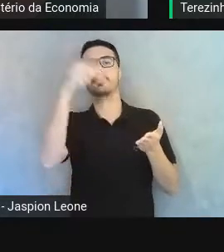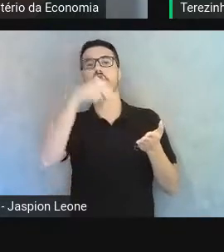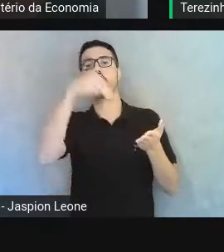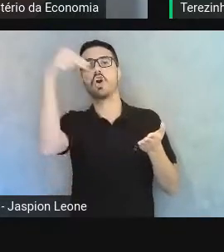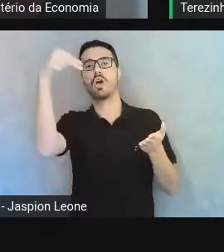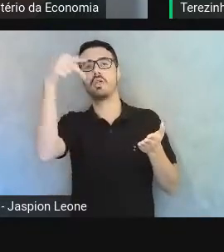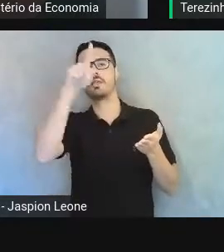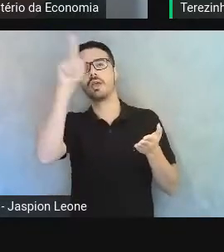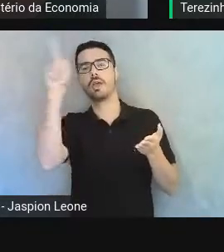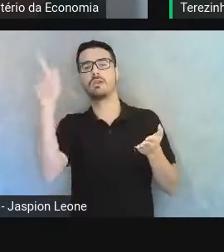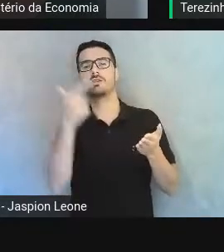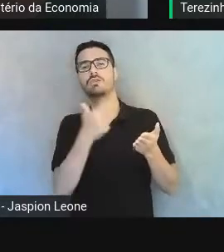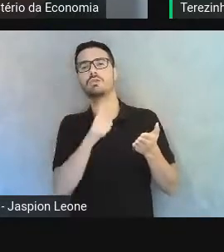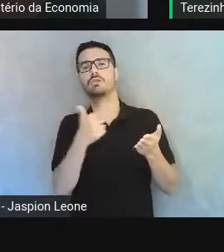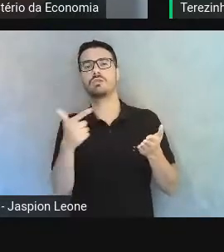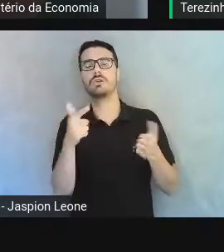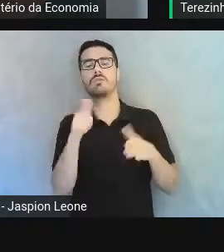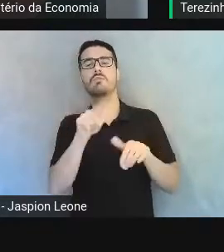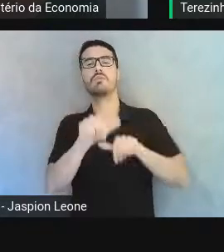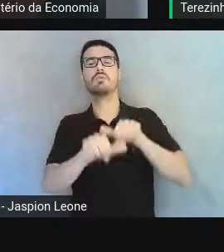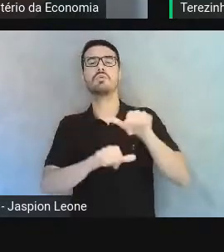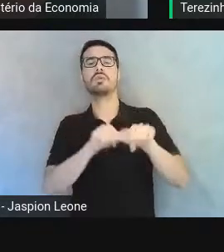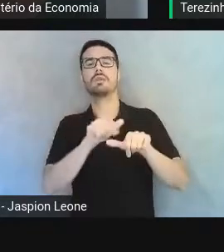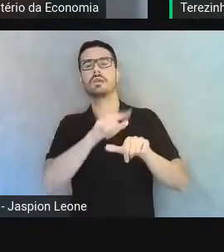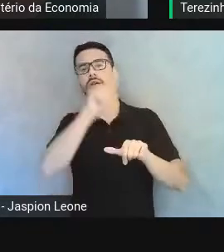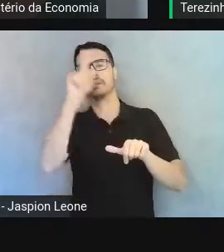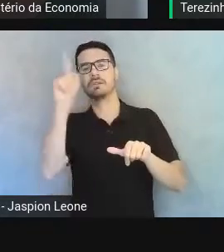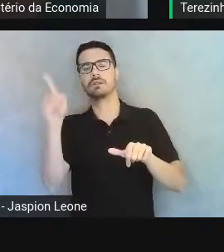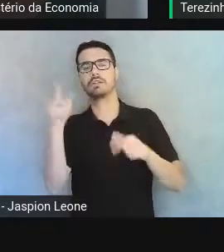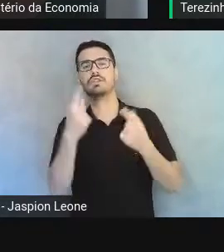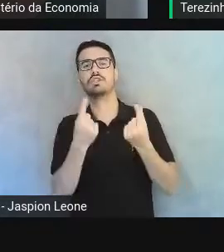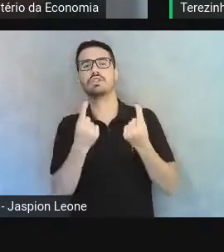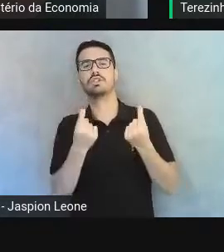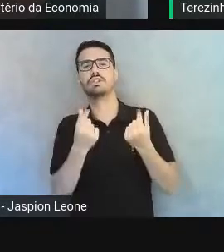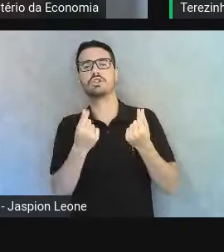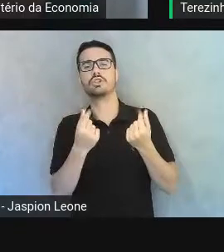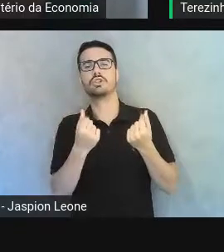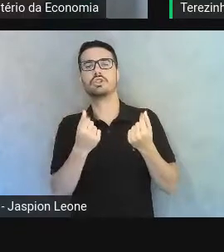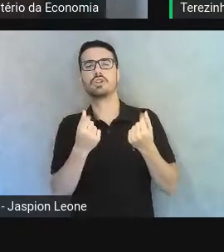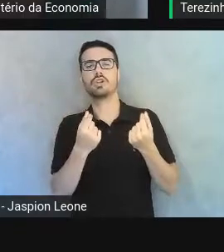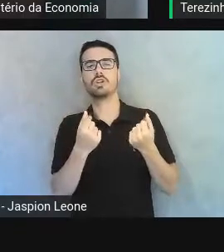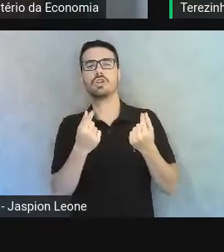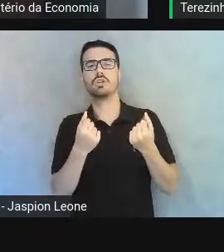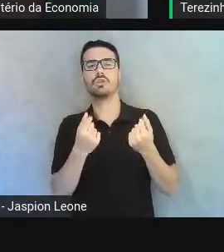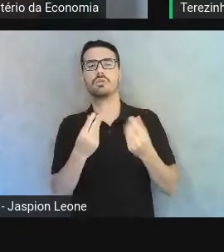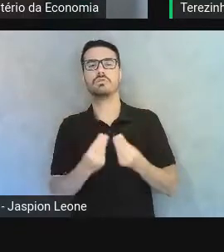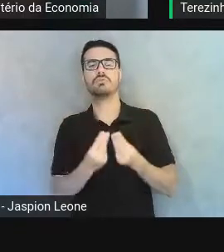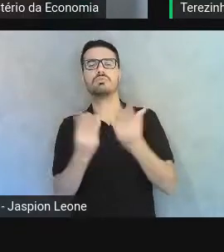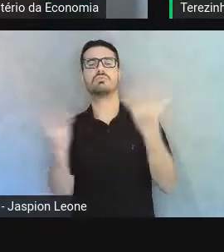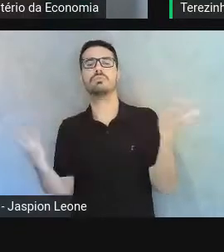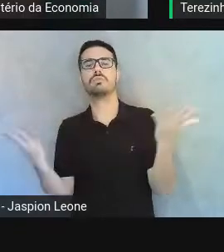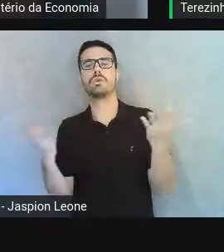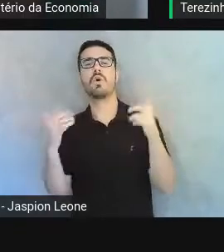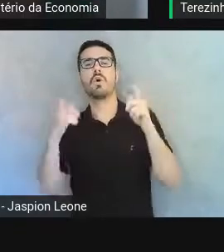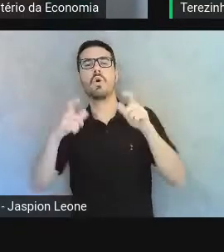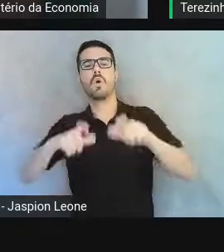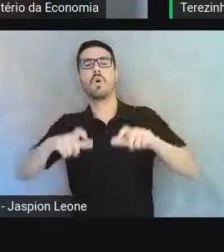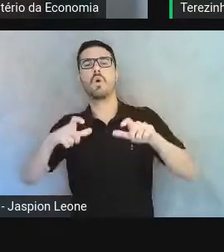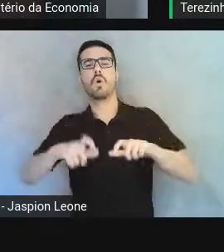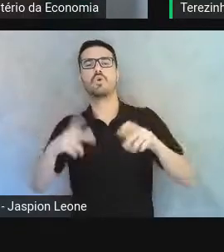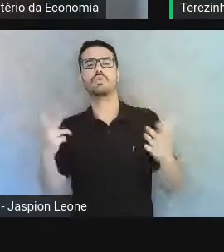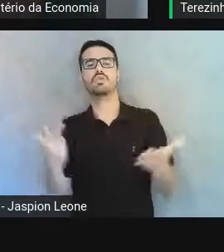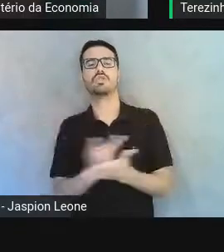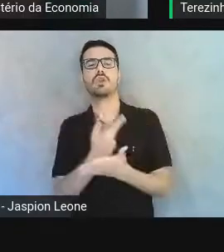há mudança no cenário? Aí o dinheiro nunca é suficiente para mudar esse cenário. Onde é que está o erro, Paulo?